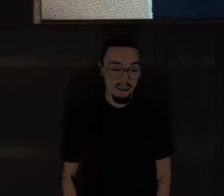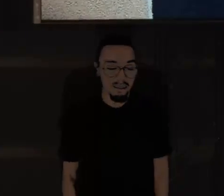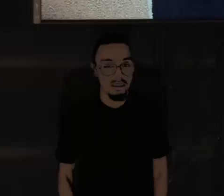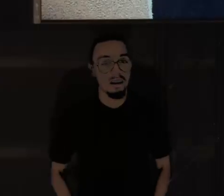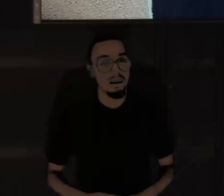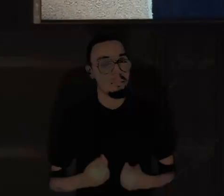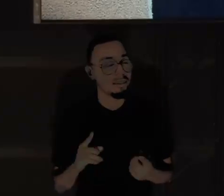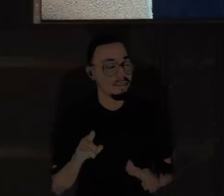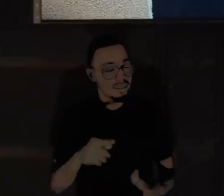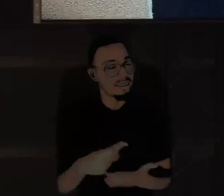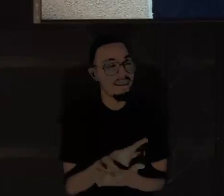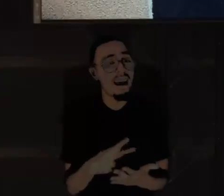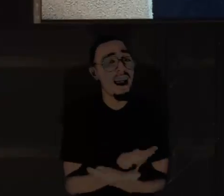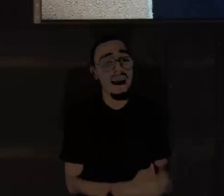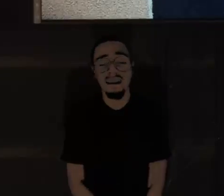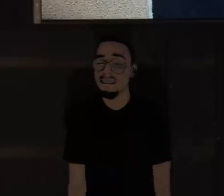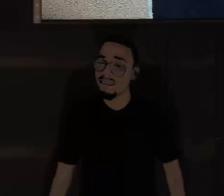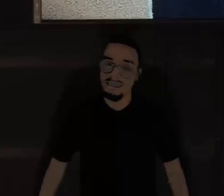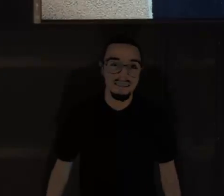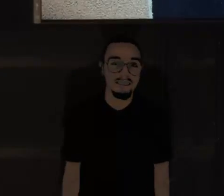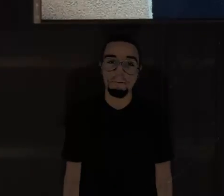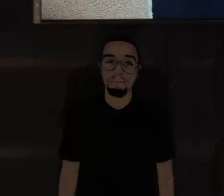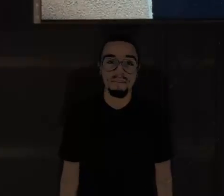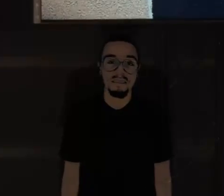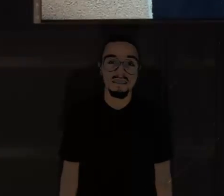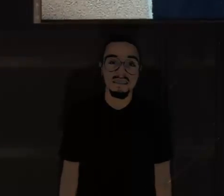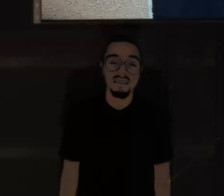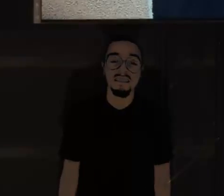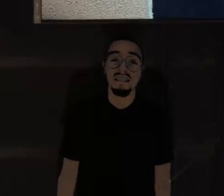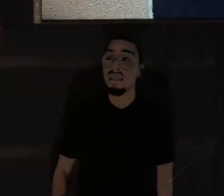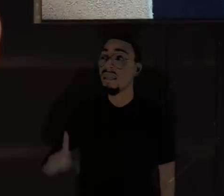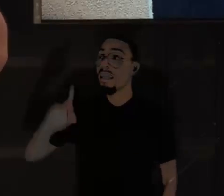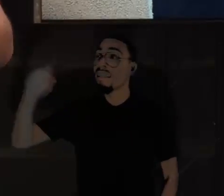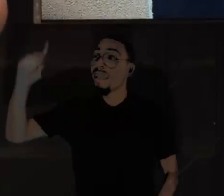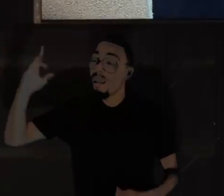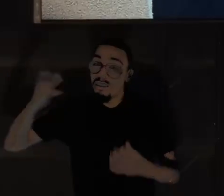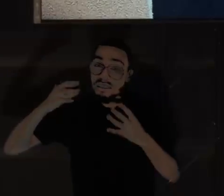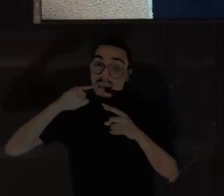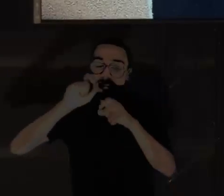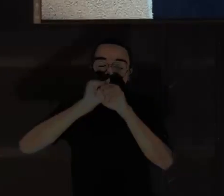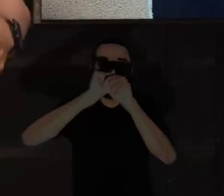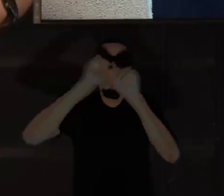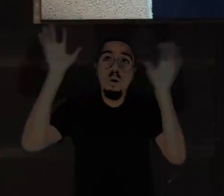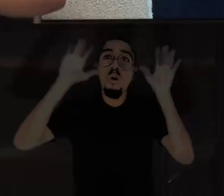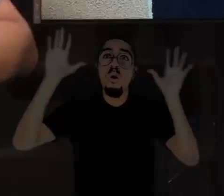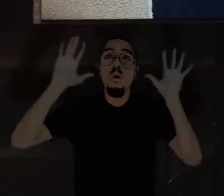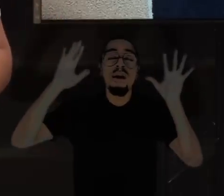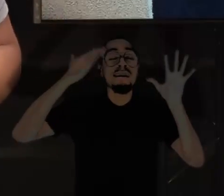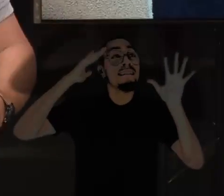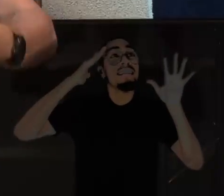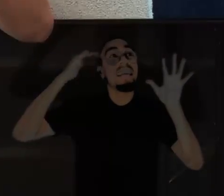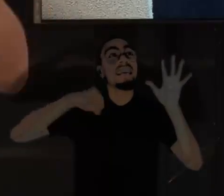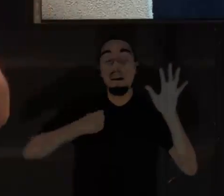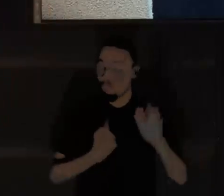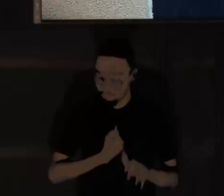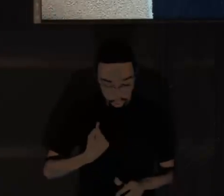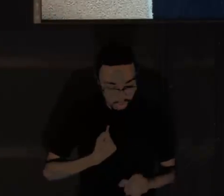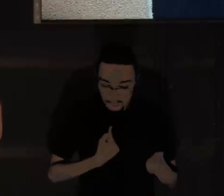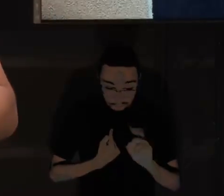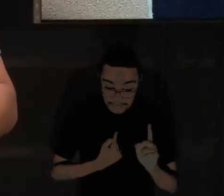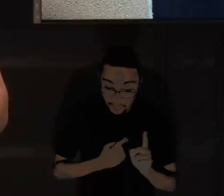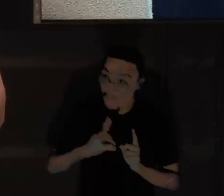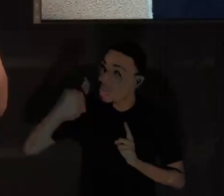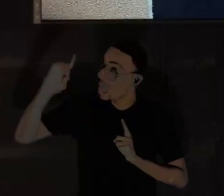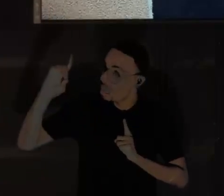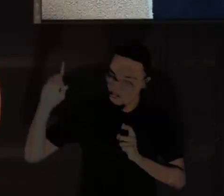Gideão, Deus abriu os olhos dele e nesta manhã você vai entender que você não está sozinho. Em nome de